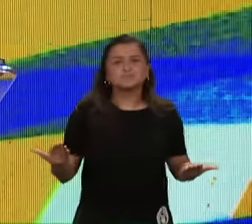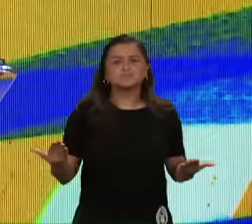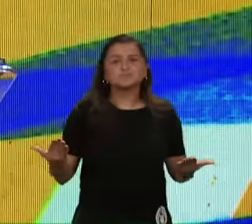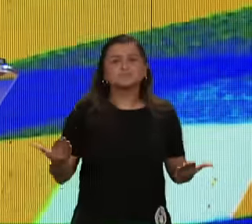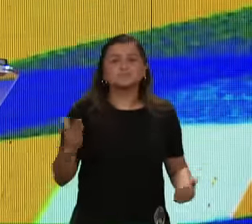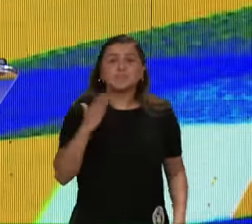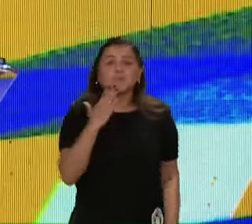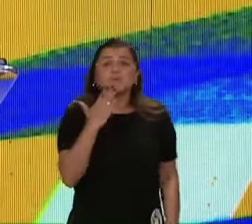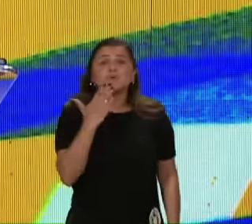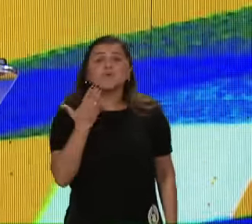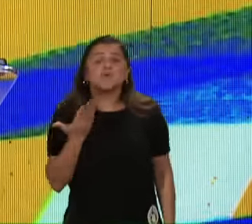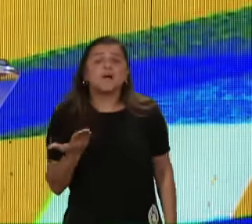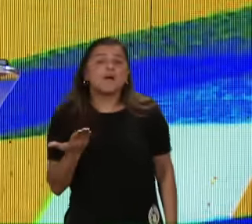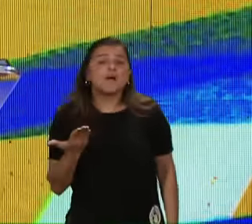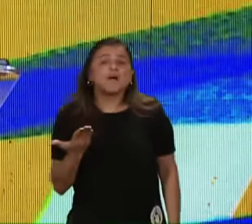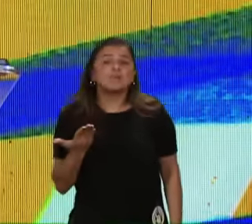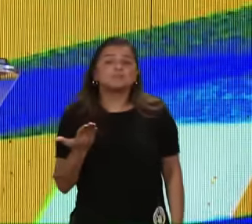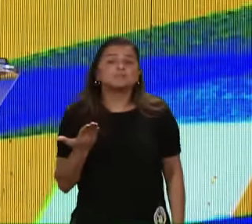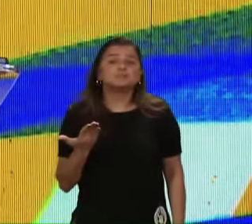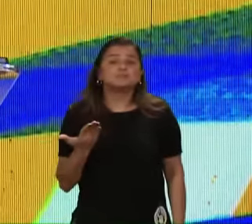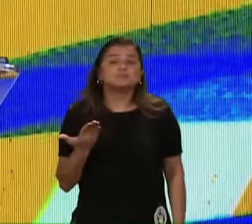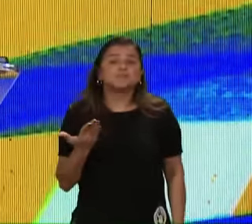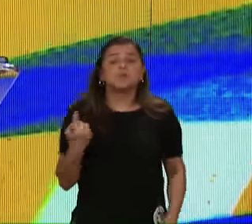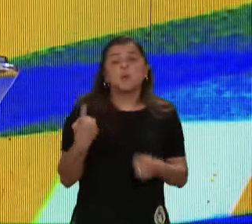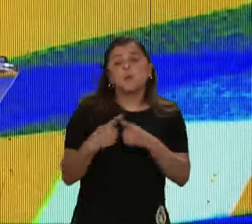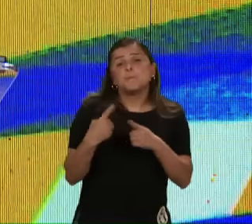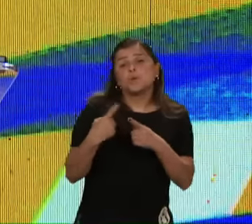Qual é a razão da nossa vida?